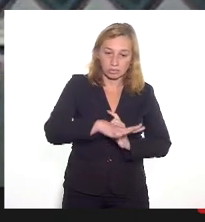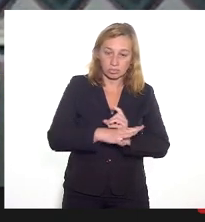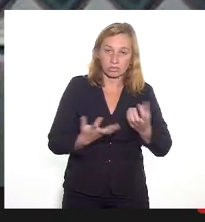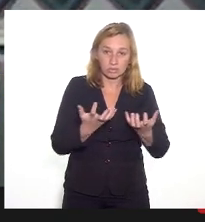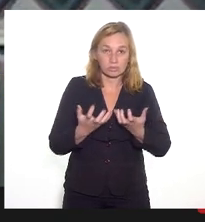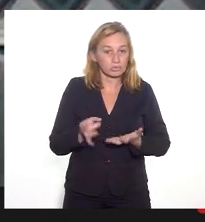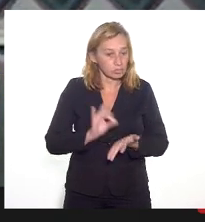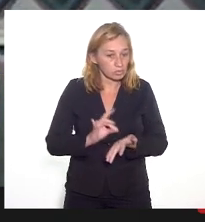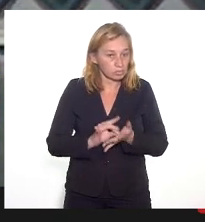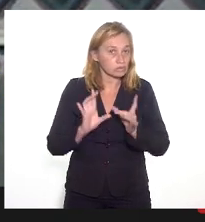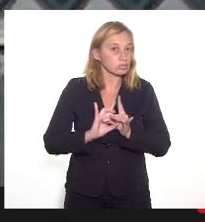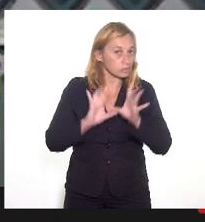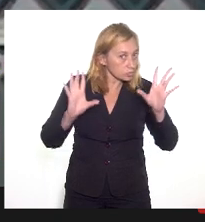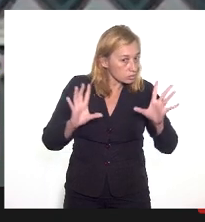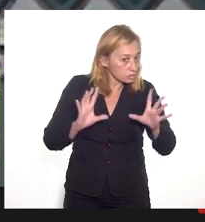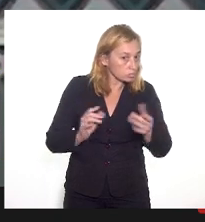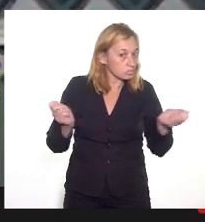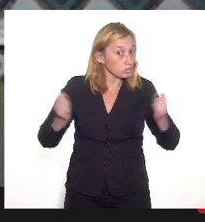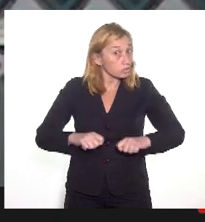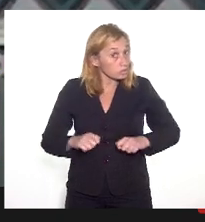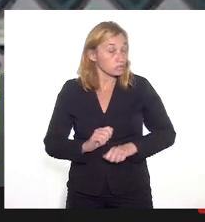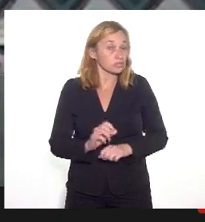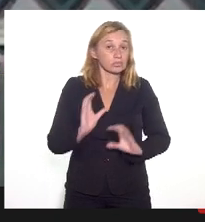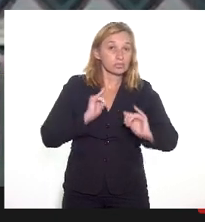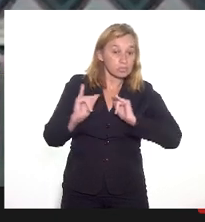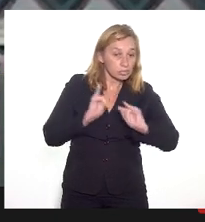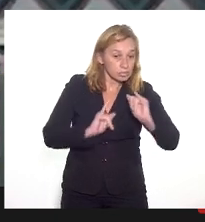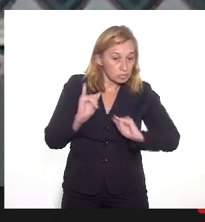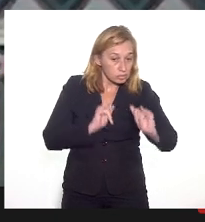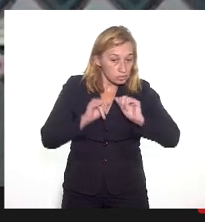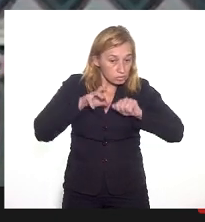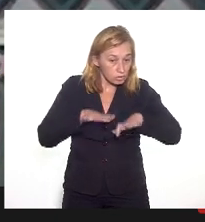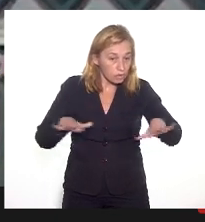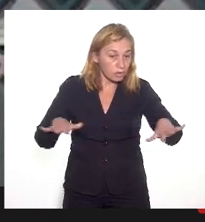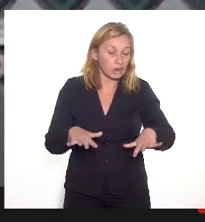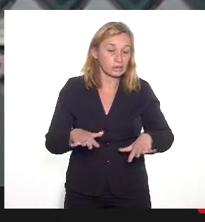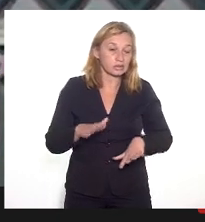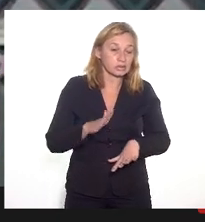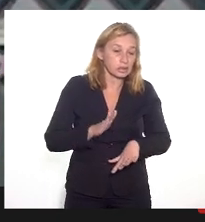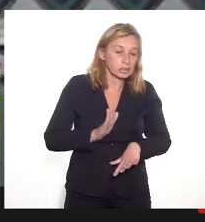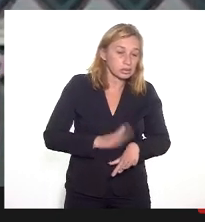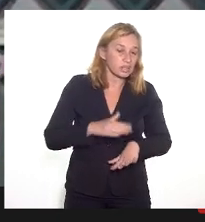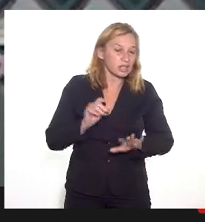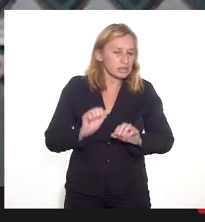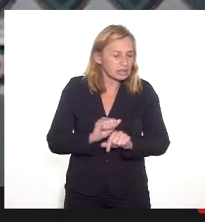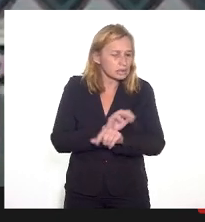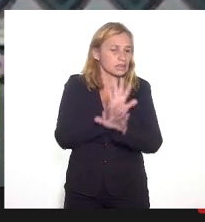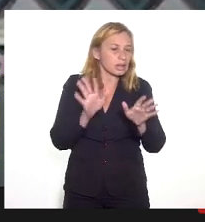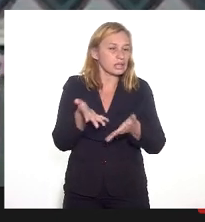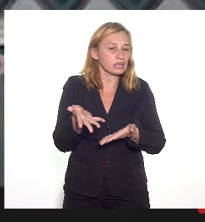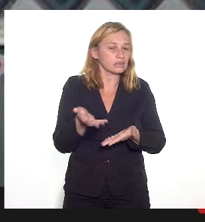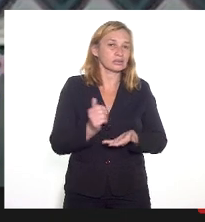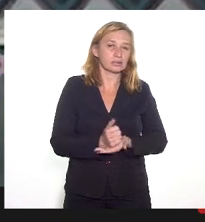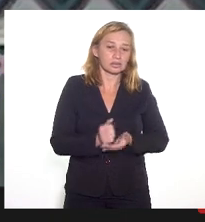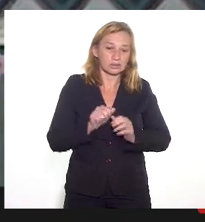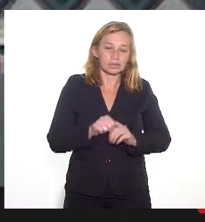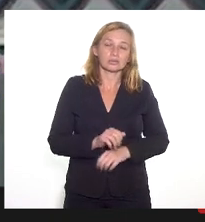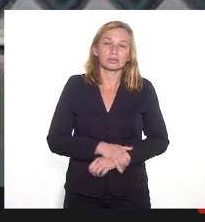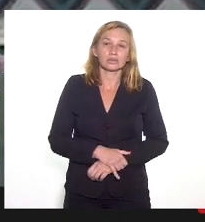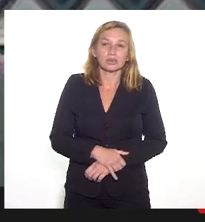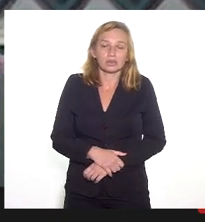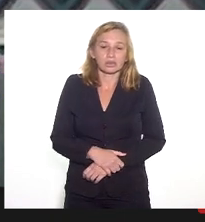de fato, democrática, uma capacidade de informar de forma mais isenta, imparcial e ampliada